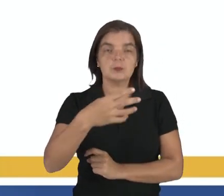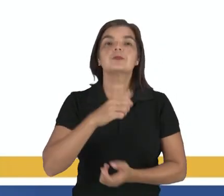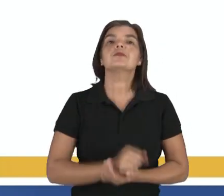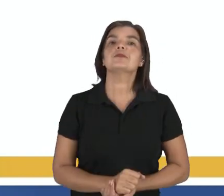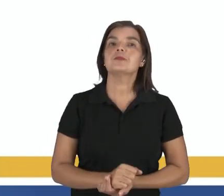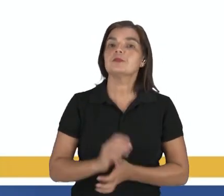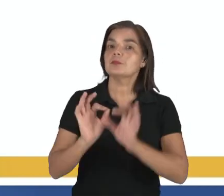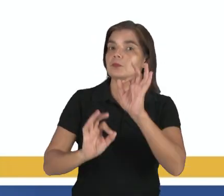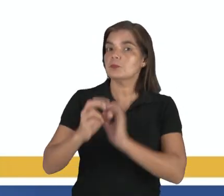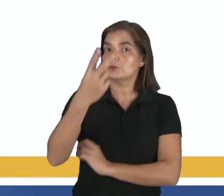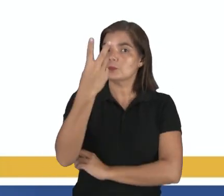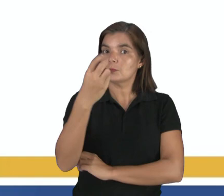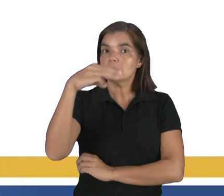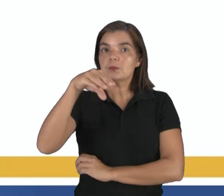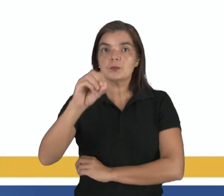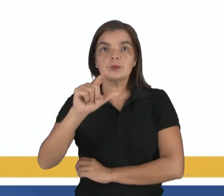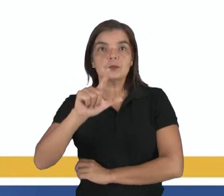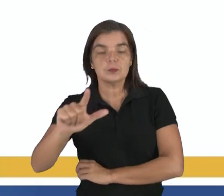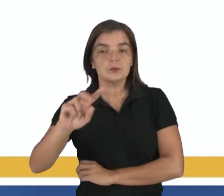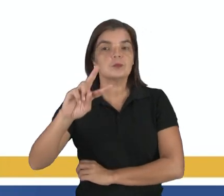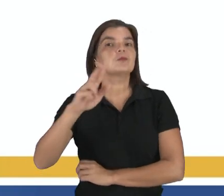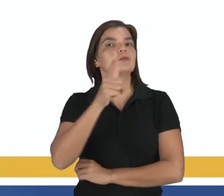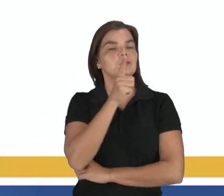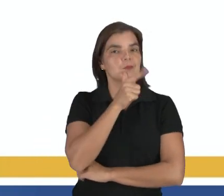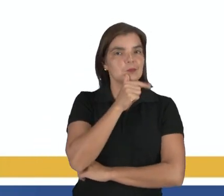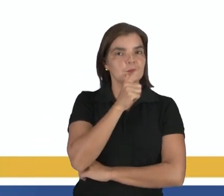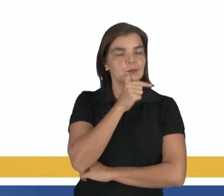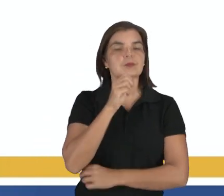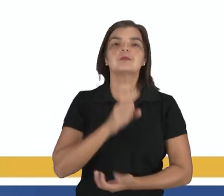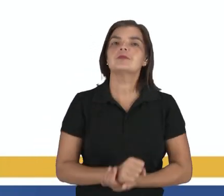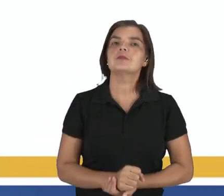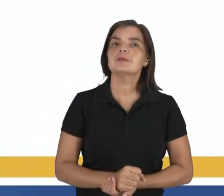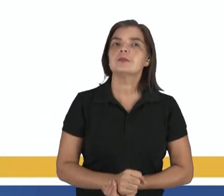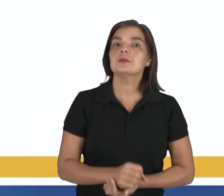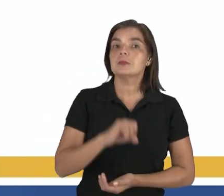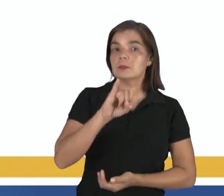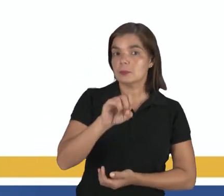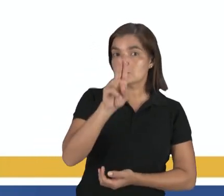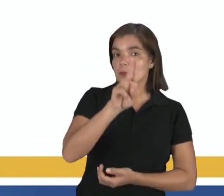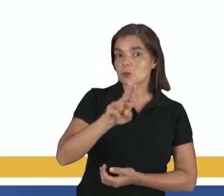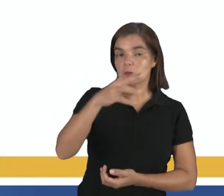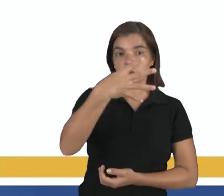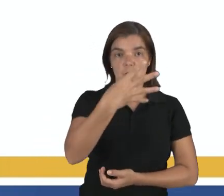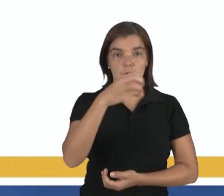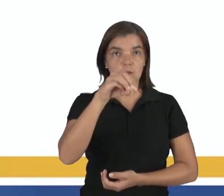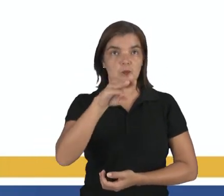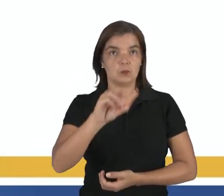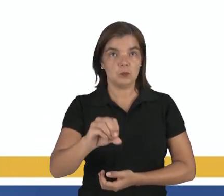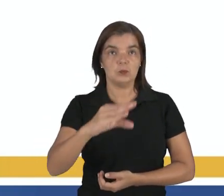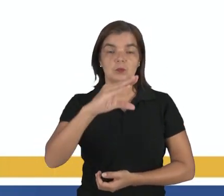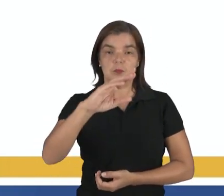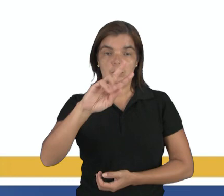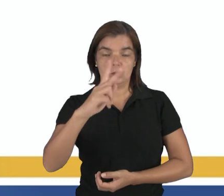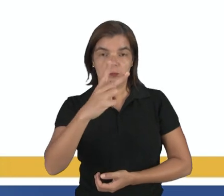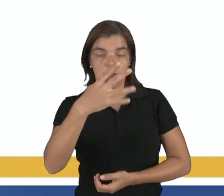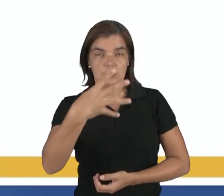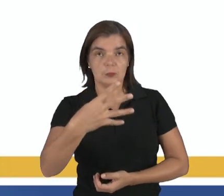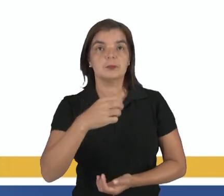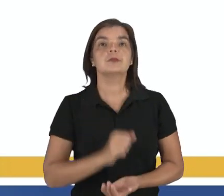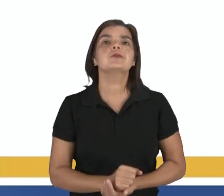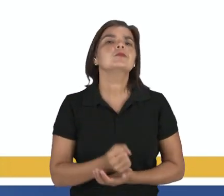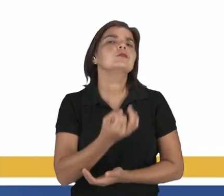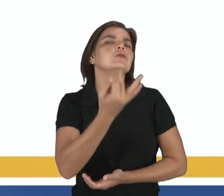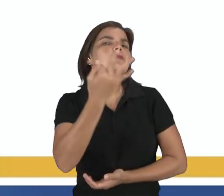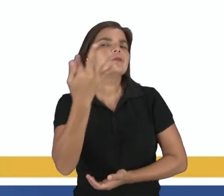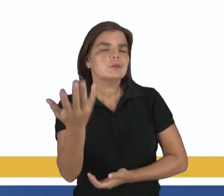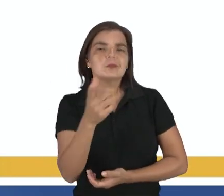metano formou 2 mols de água. Se a gente utilizar 4 mols de